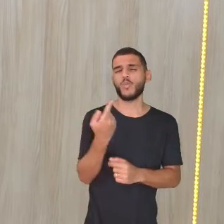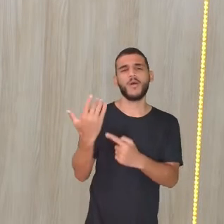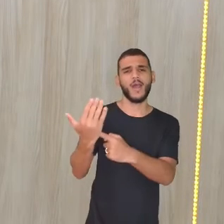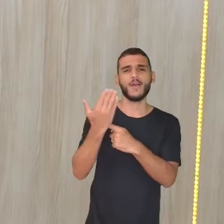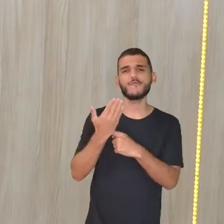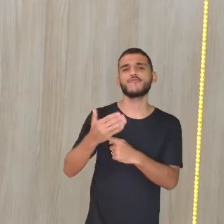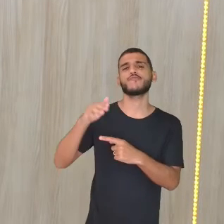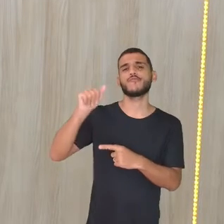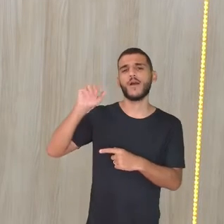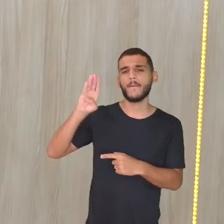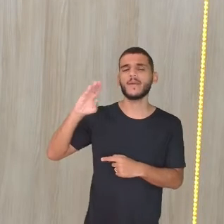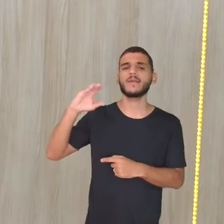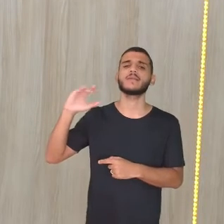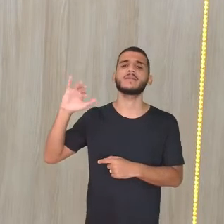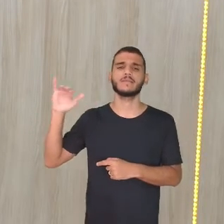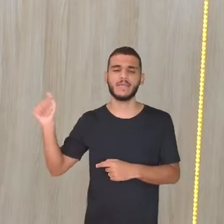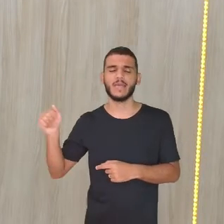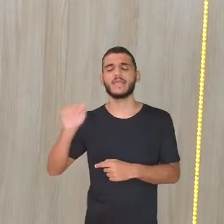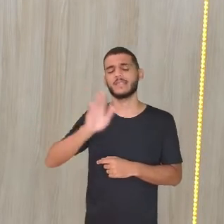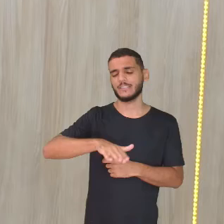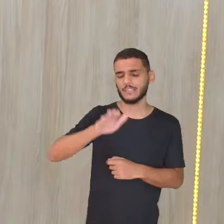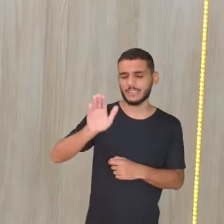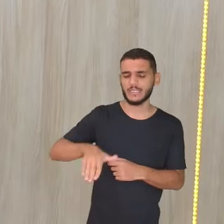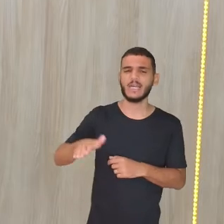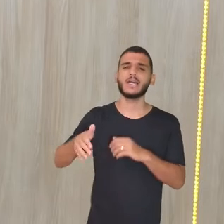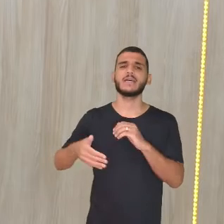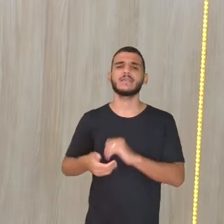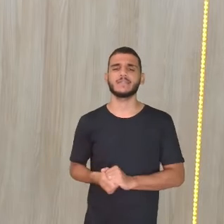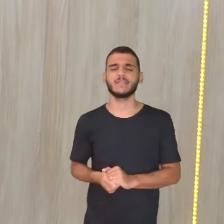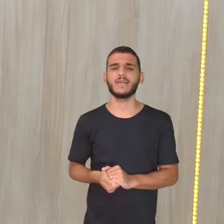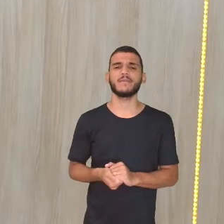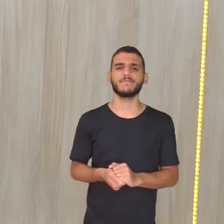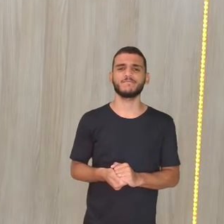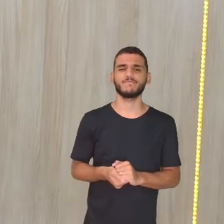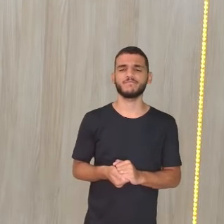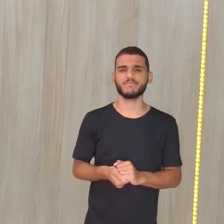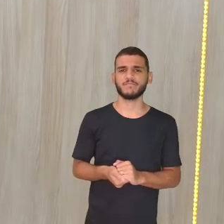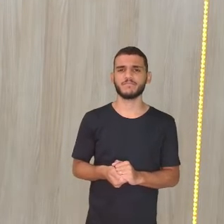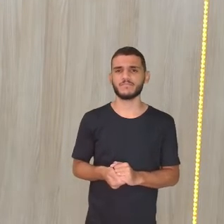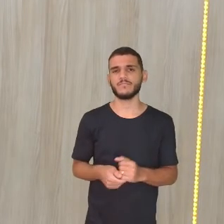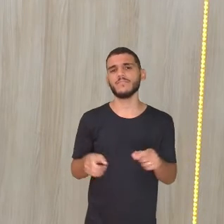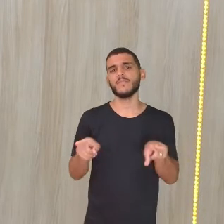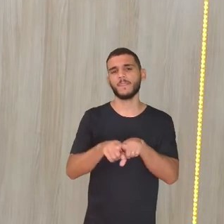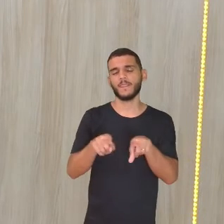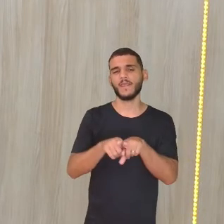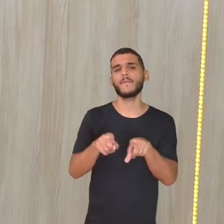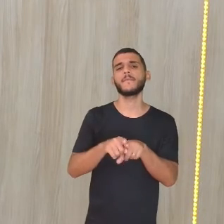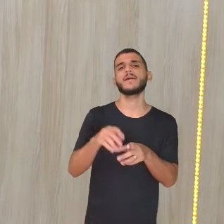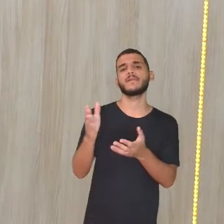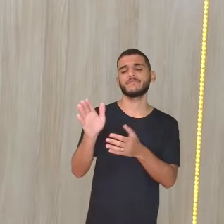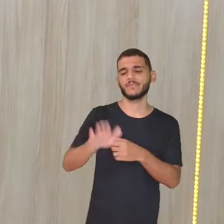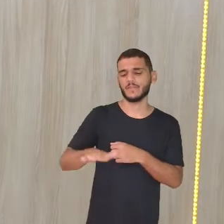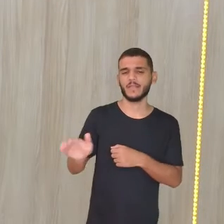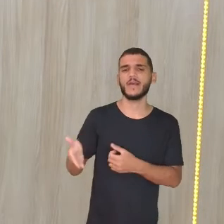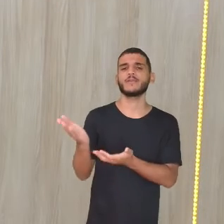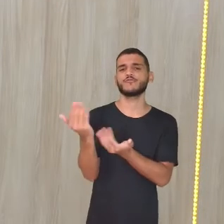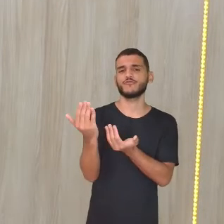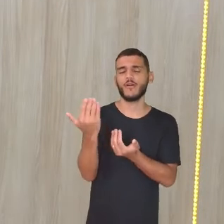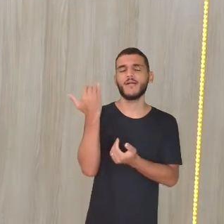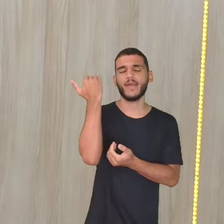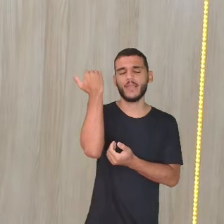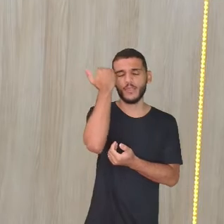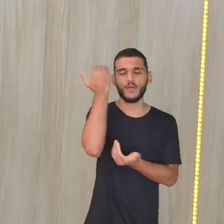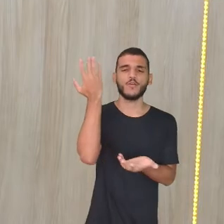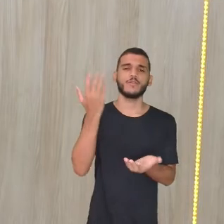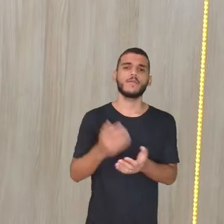educação das nossas crianças, adolescentes, jovens e adultos. Então, quando um